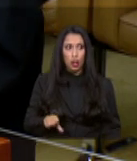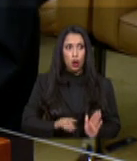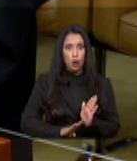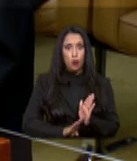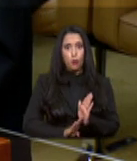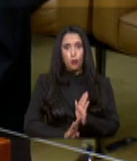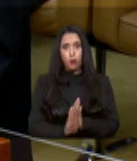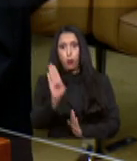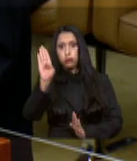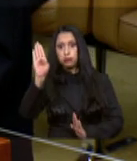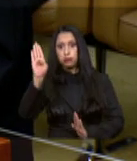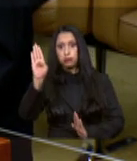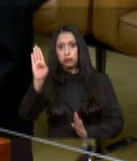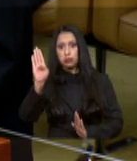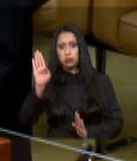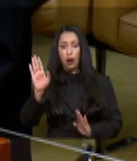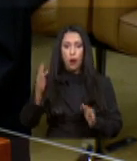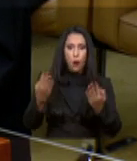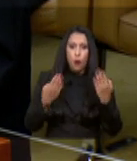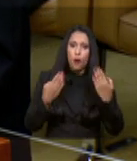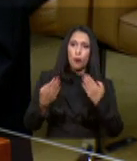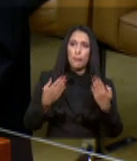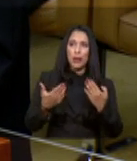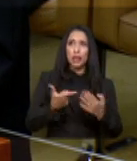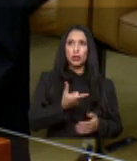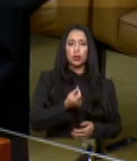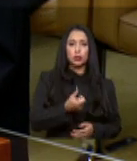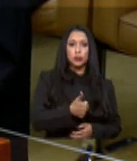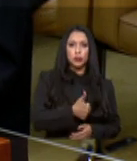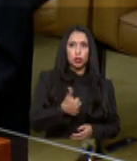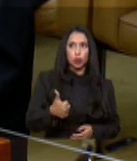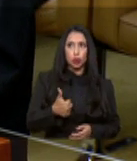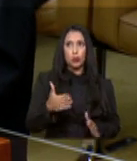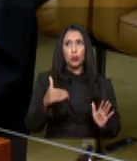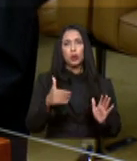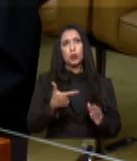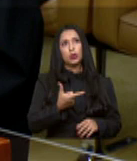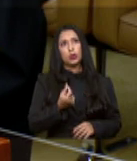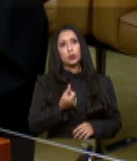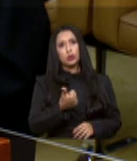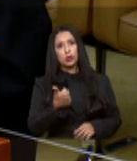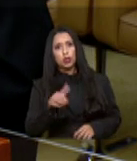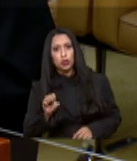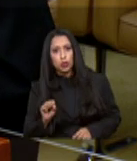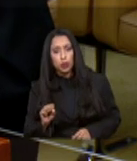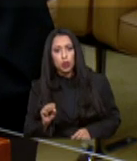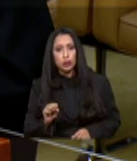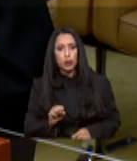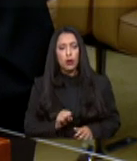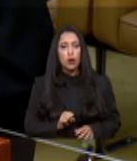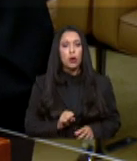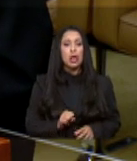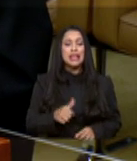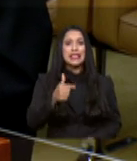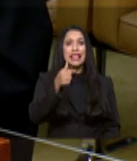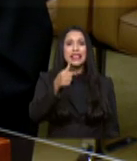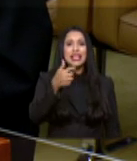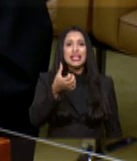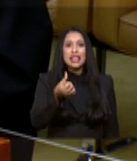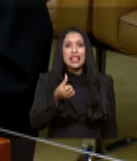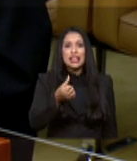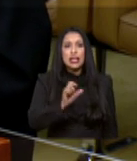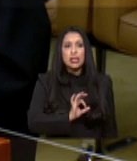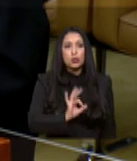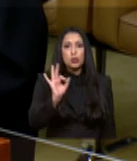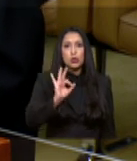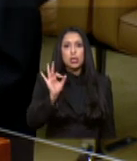explodir. Comparando apenas entre 2021 e 2018, percebemos um aumento de 76%